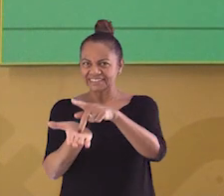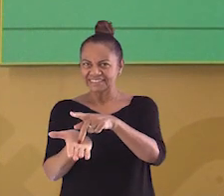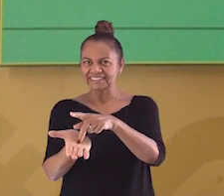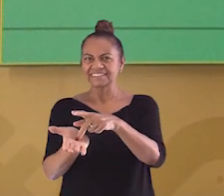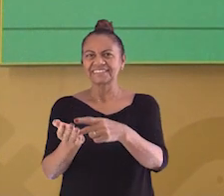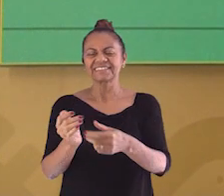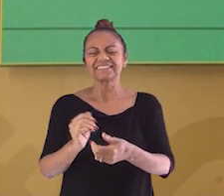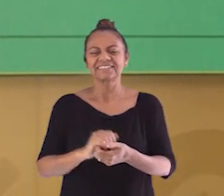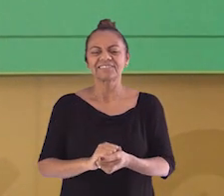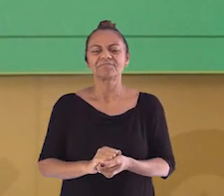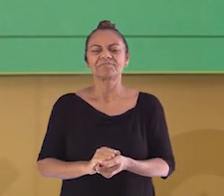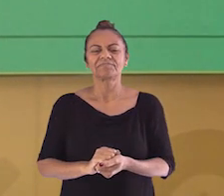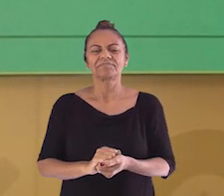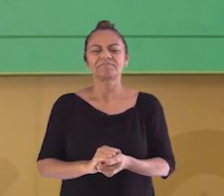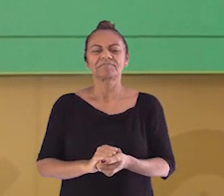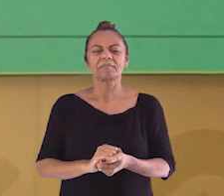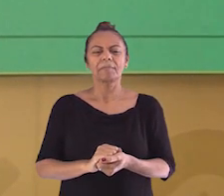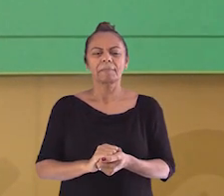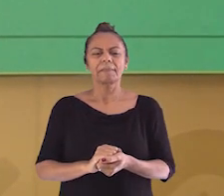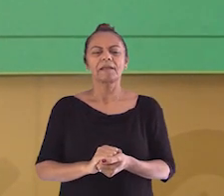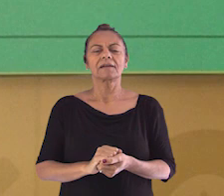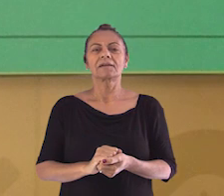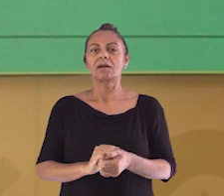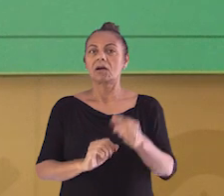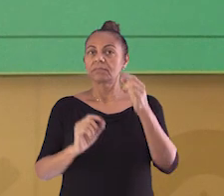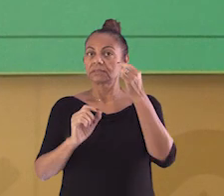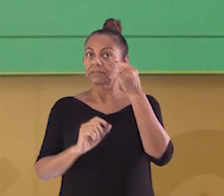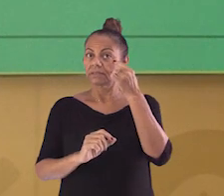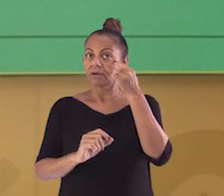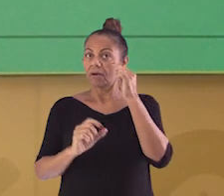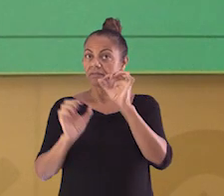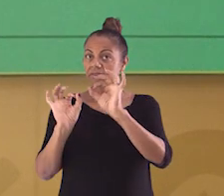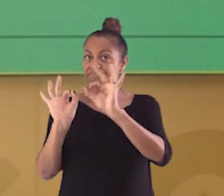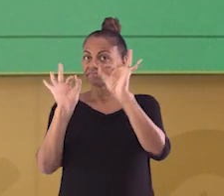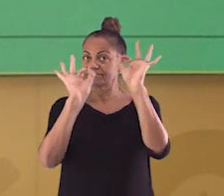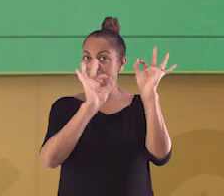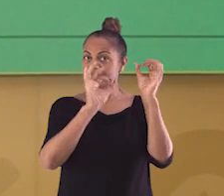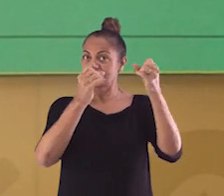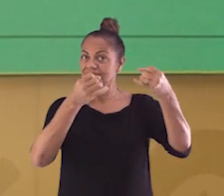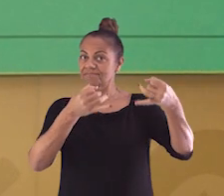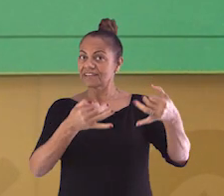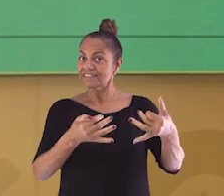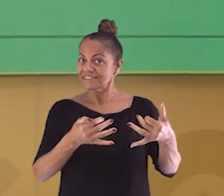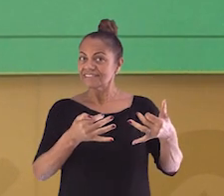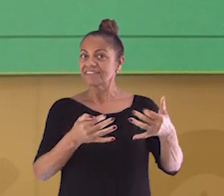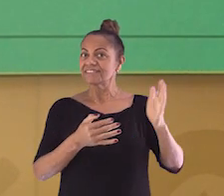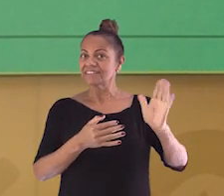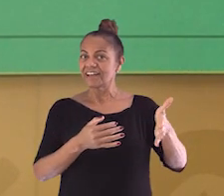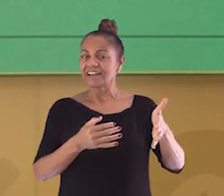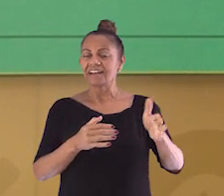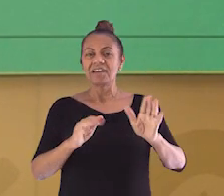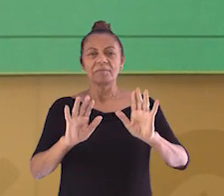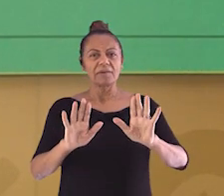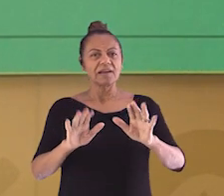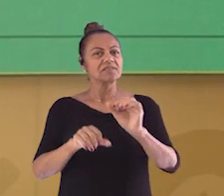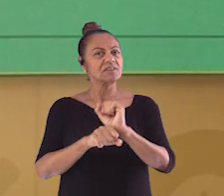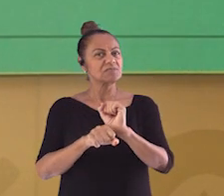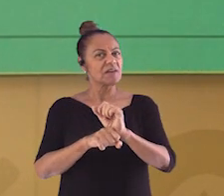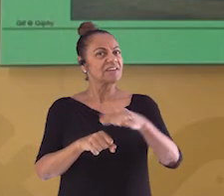essa? Para acertar essa, tinha que estar ligadinho na explicação da aula. Mas eu espero que vocês tenham se saído